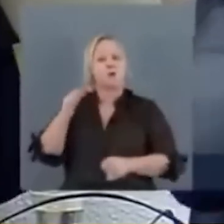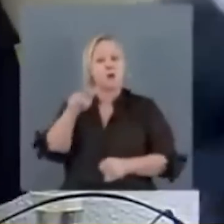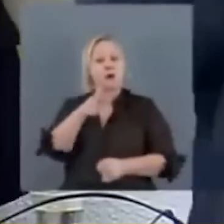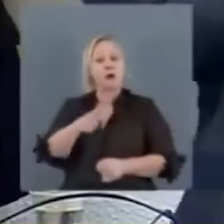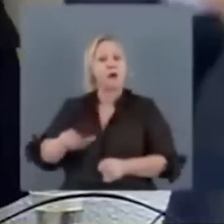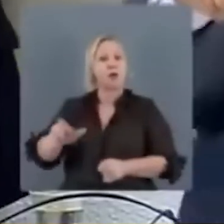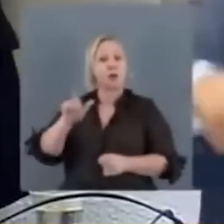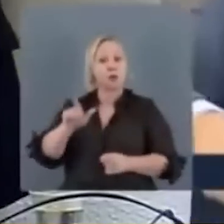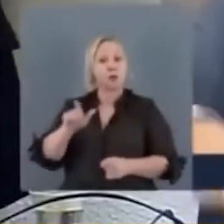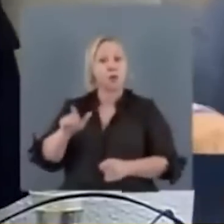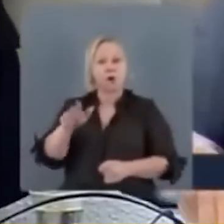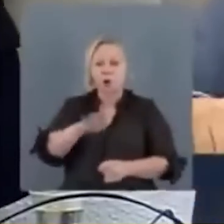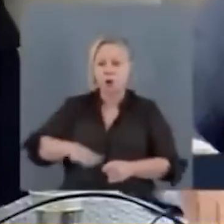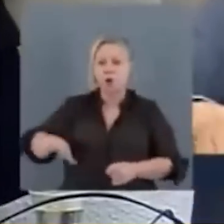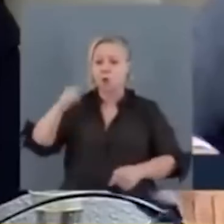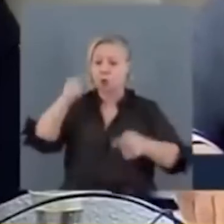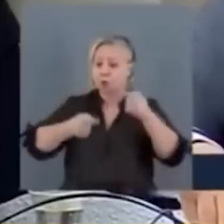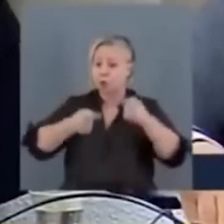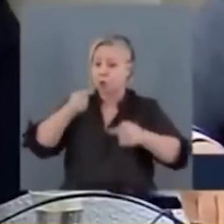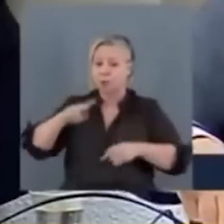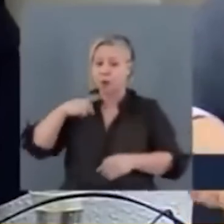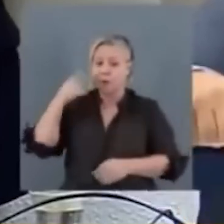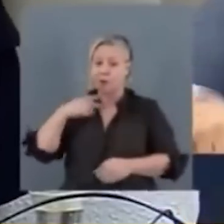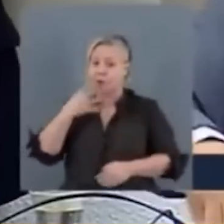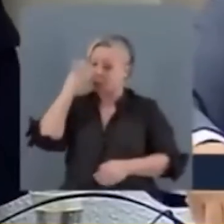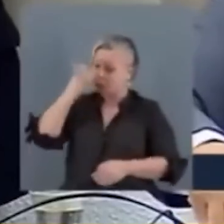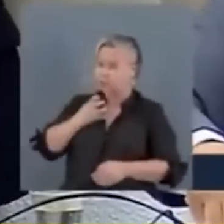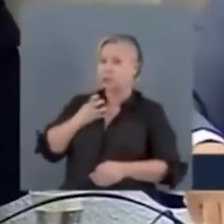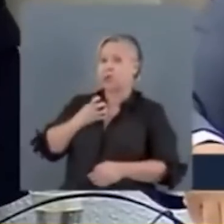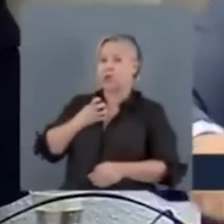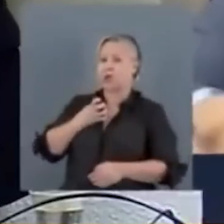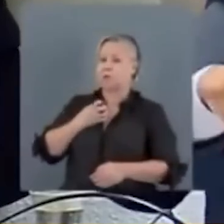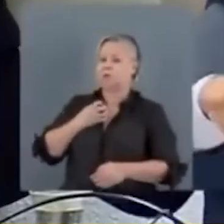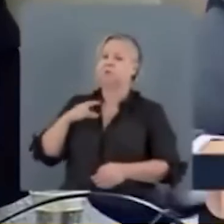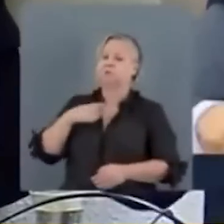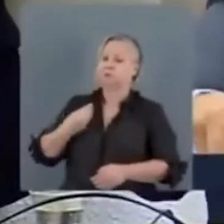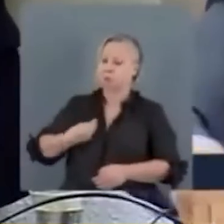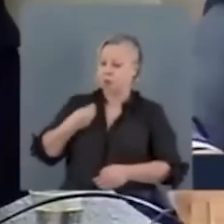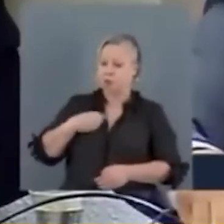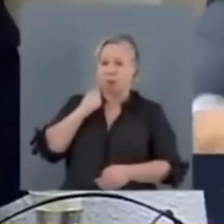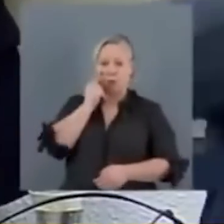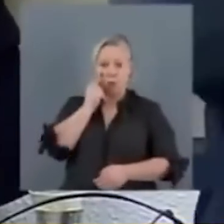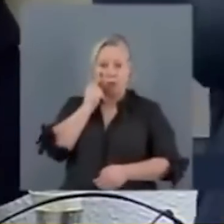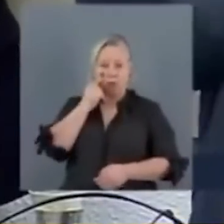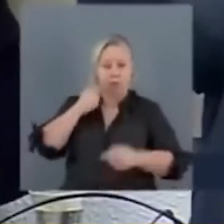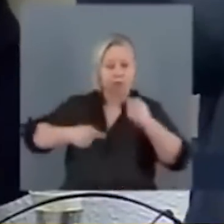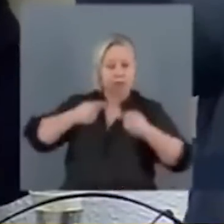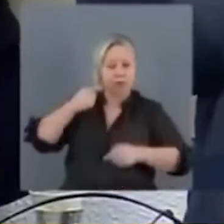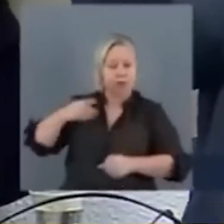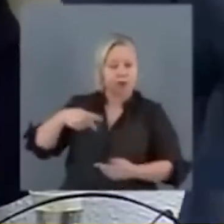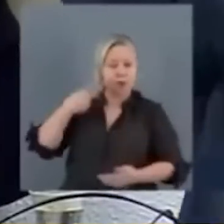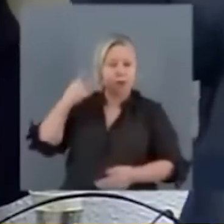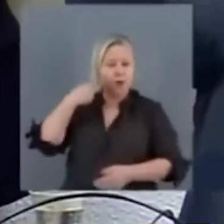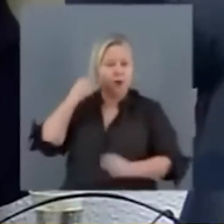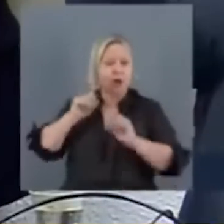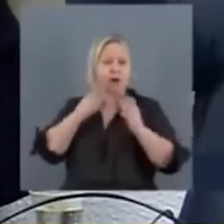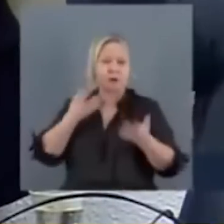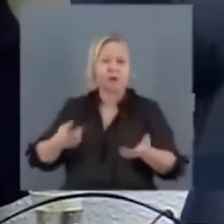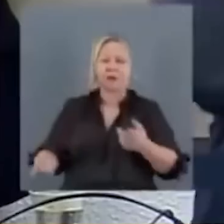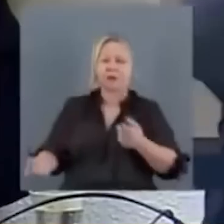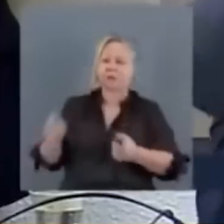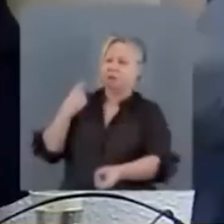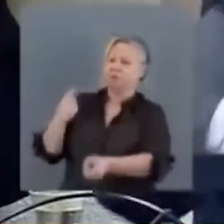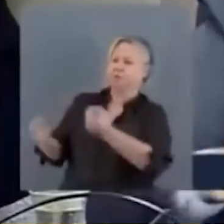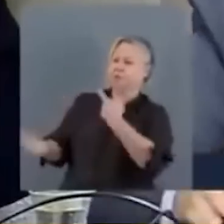novo todo debate parlamentar que for sério conte comigo debate parlamentar que diz bordar do